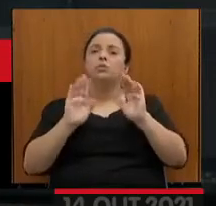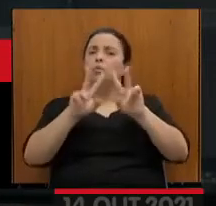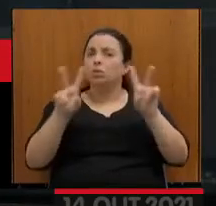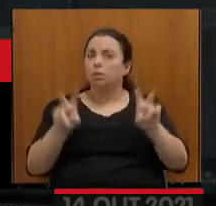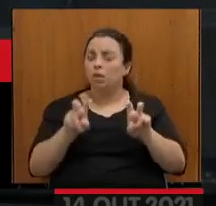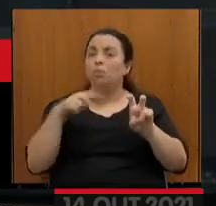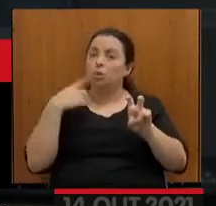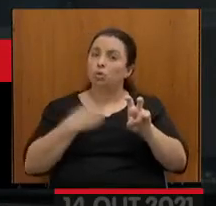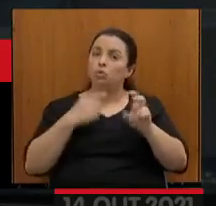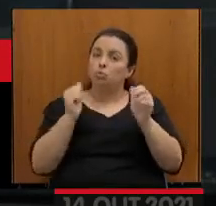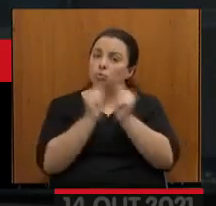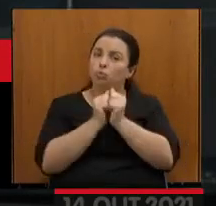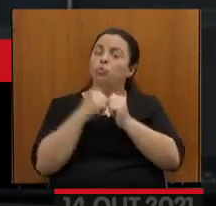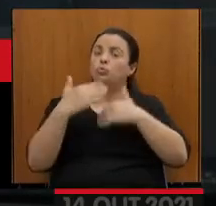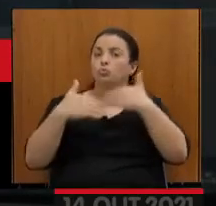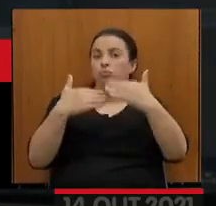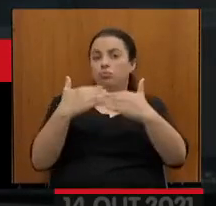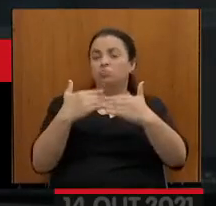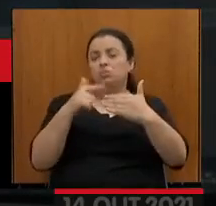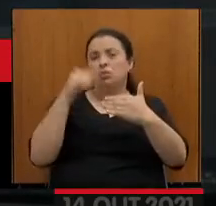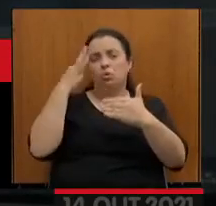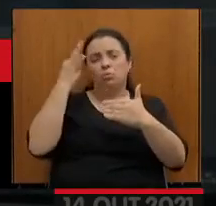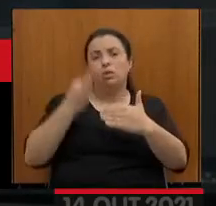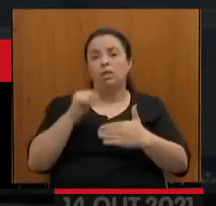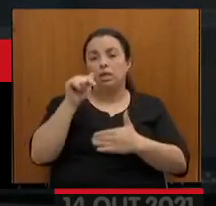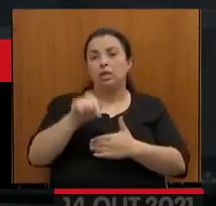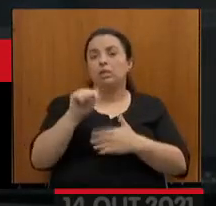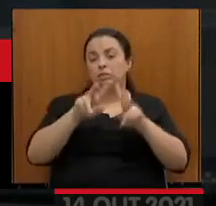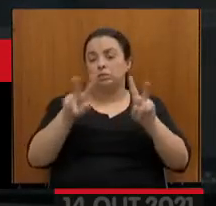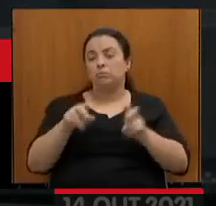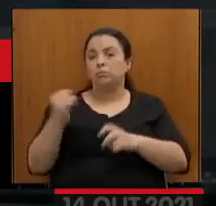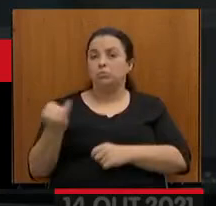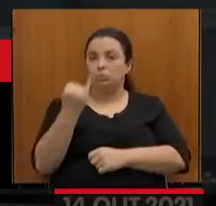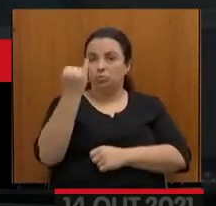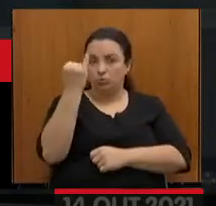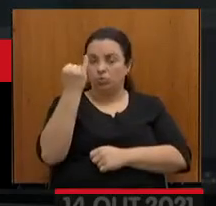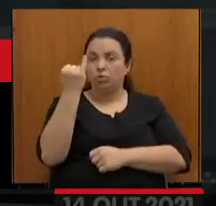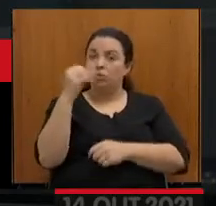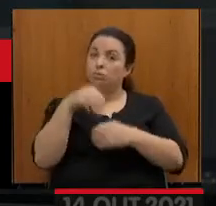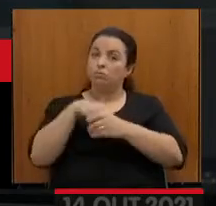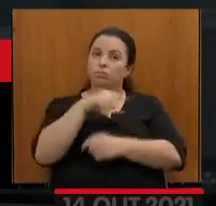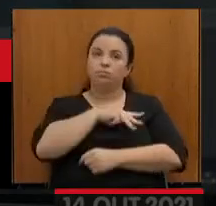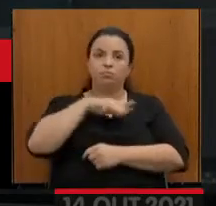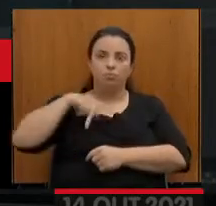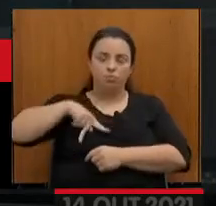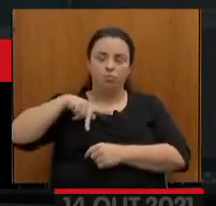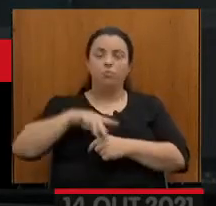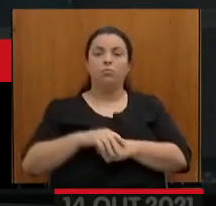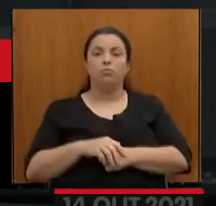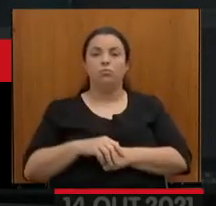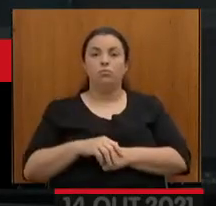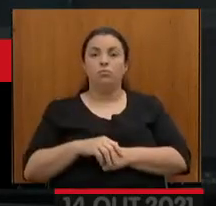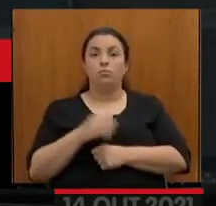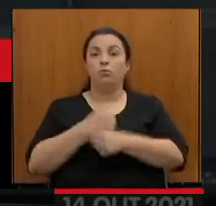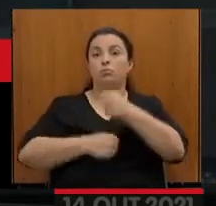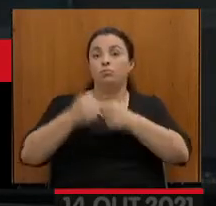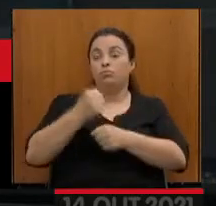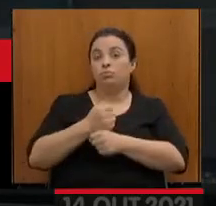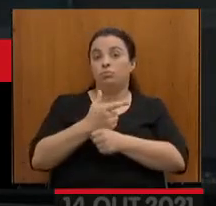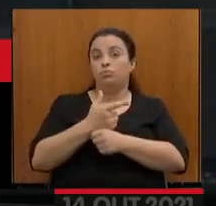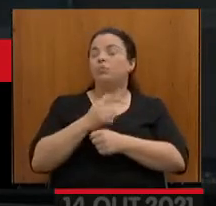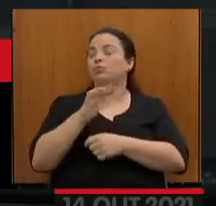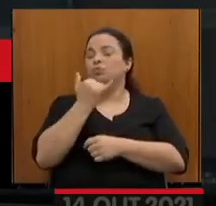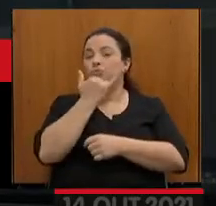como relevante para o Ministério Público. Em 2021... nós elegemos um tema muito